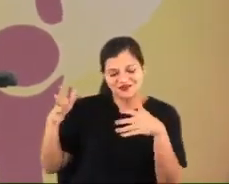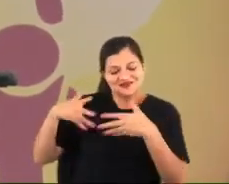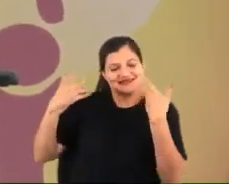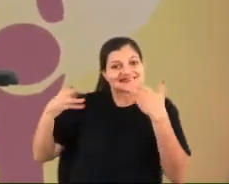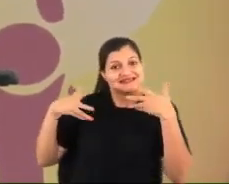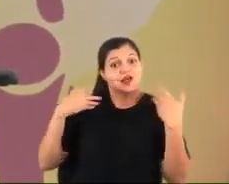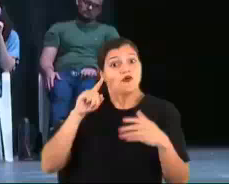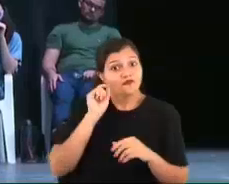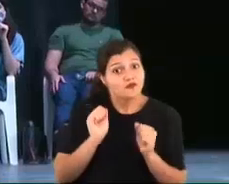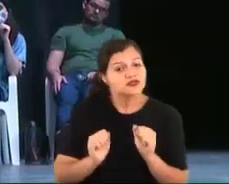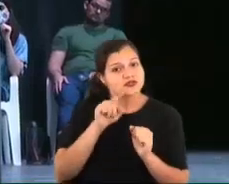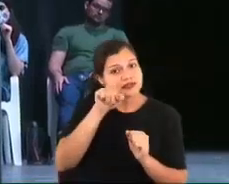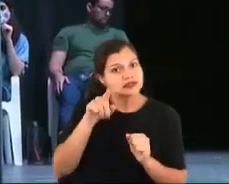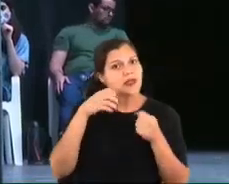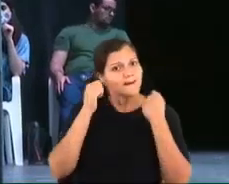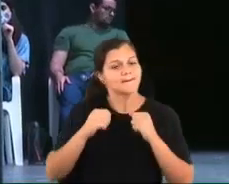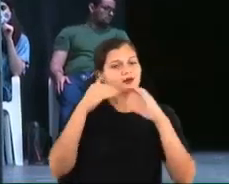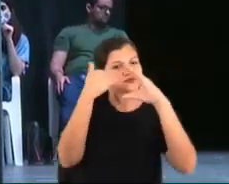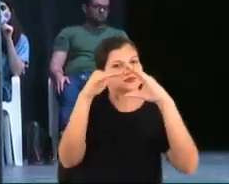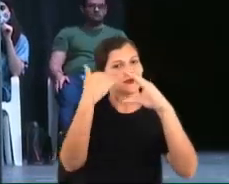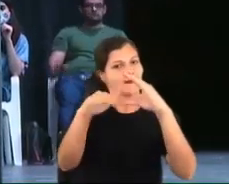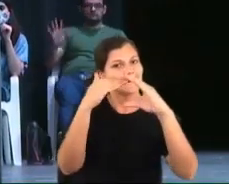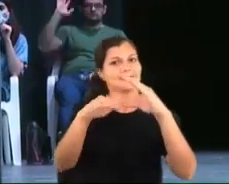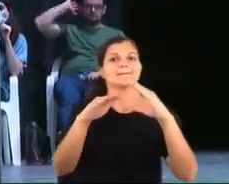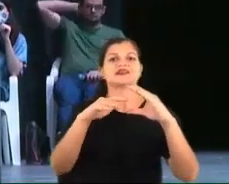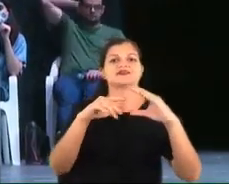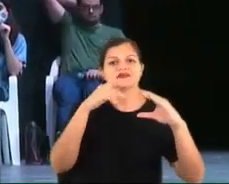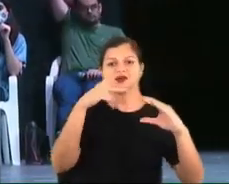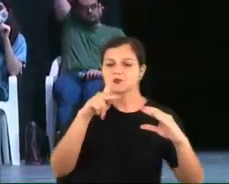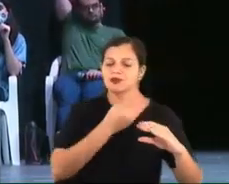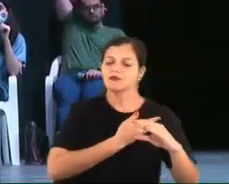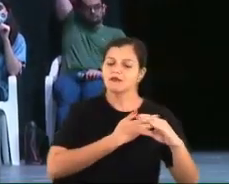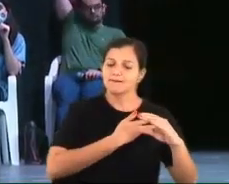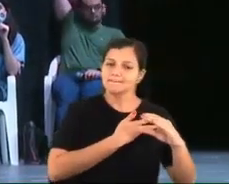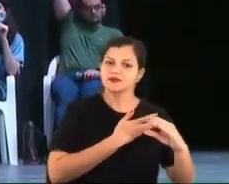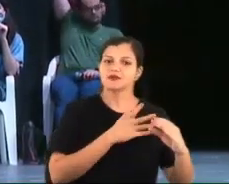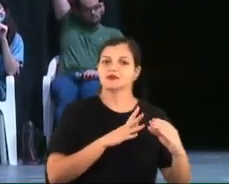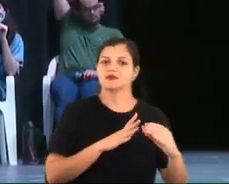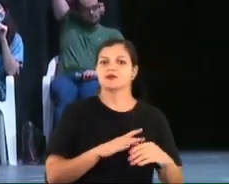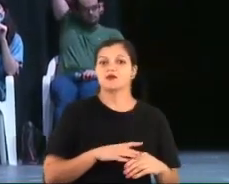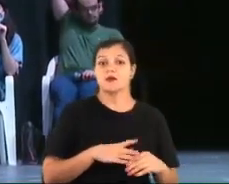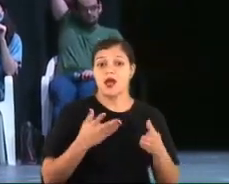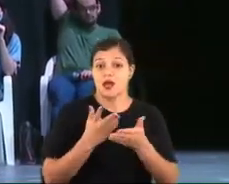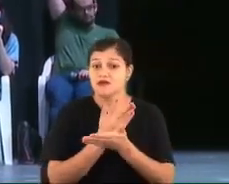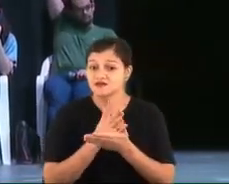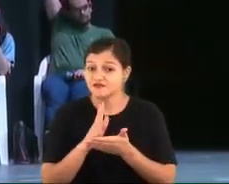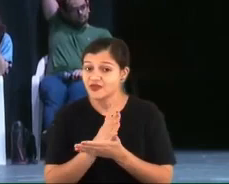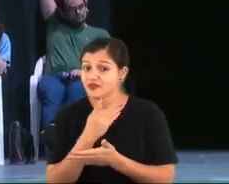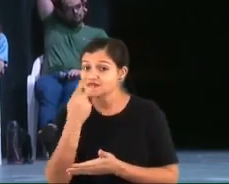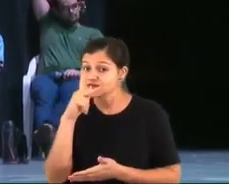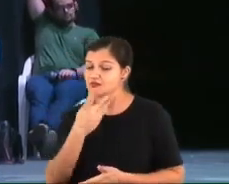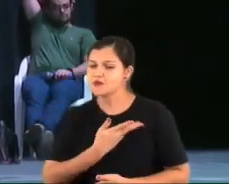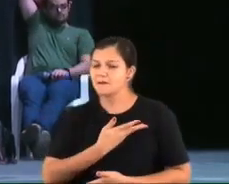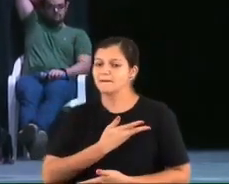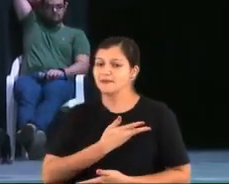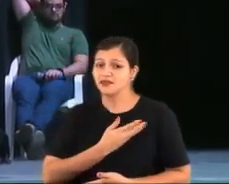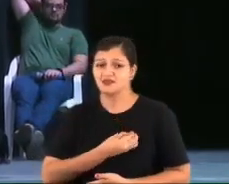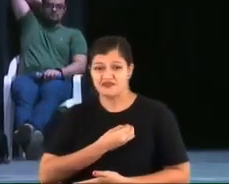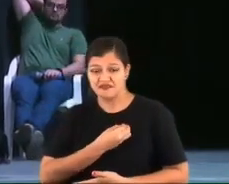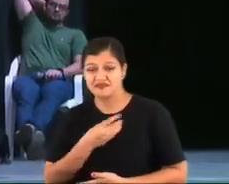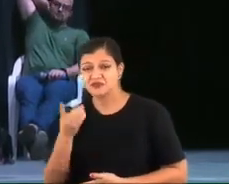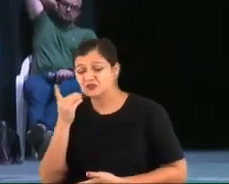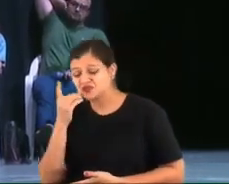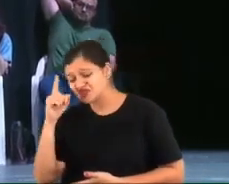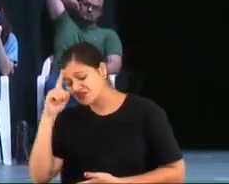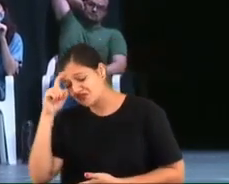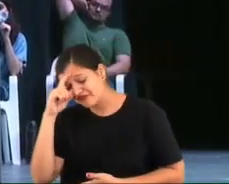uma mensagem e ser aquele refrigério naquele dia horrível que aquela pessoa está tendo. Denis, mas eu estou desanimado. Eu